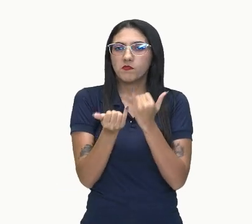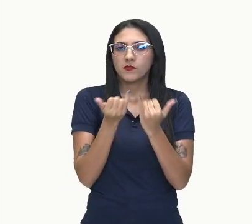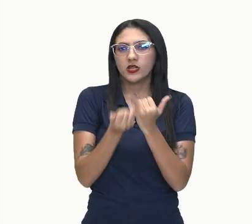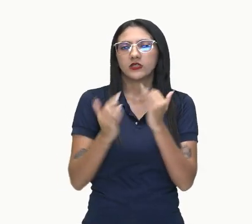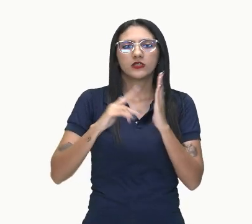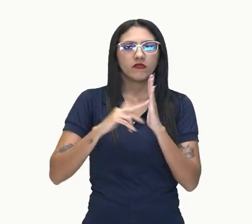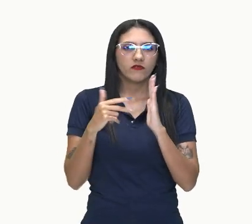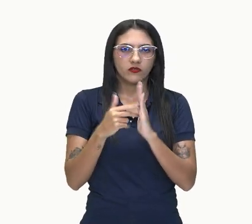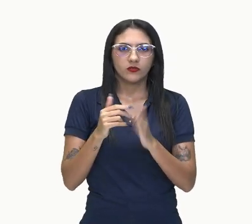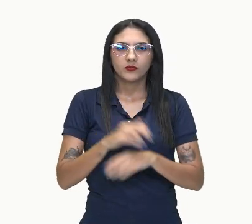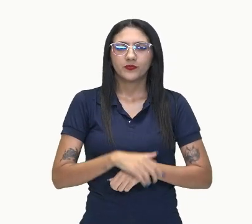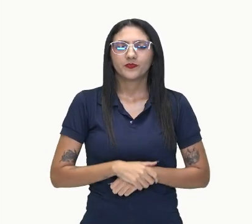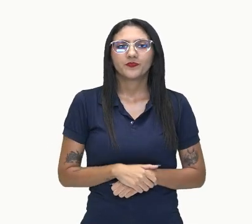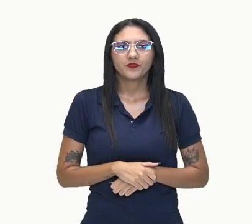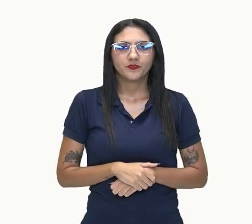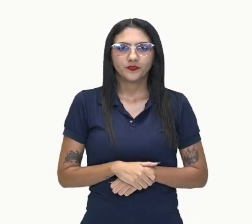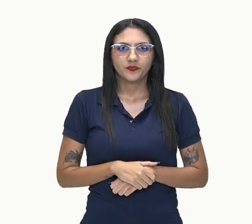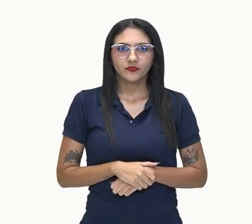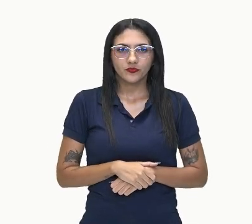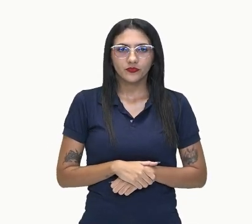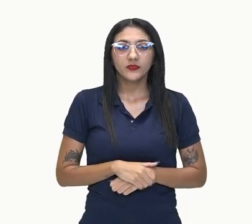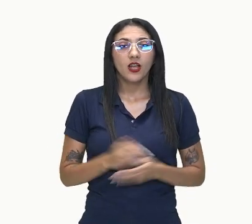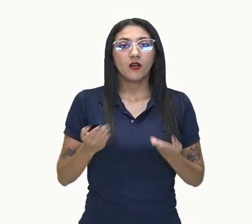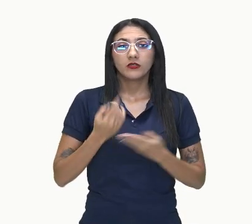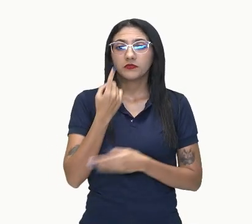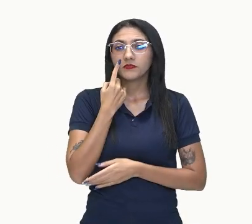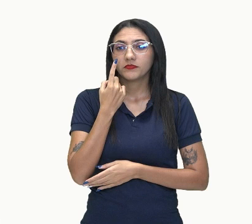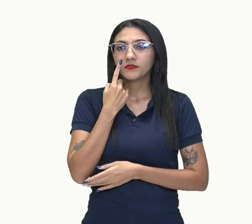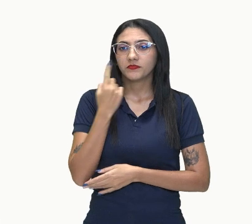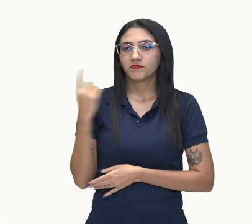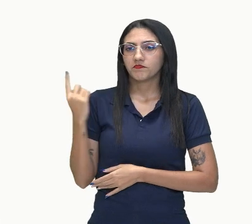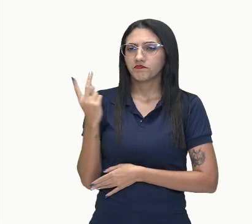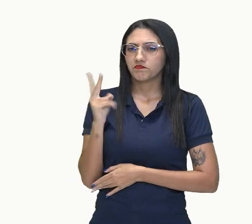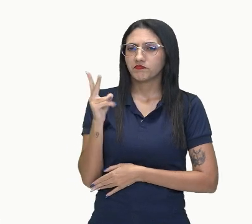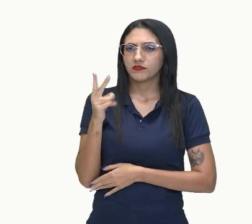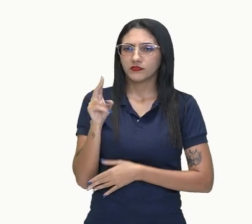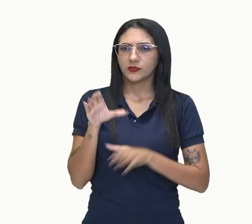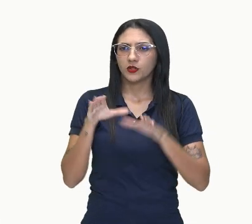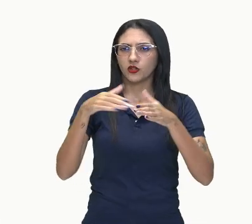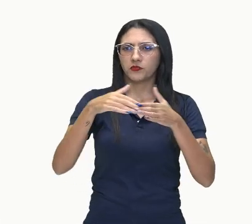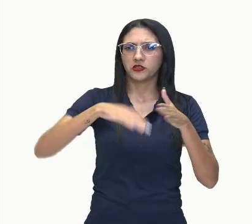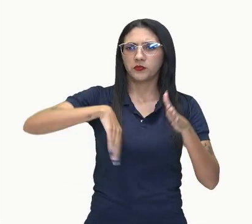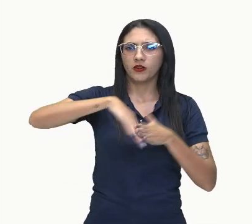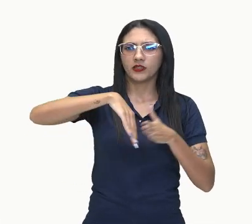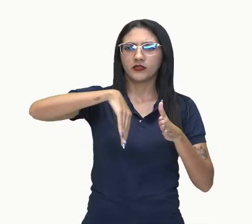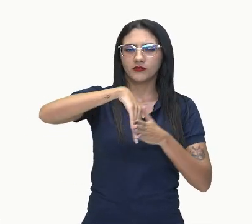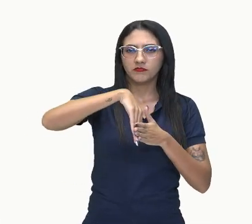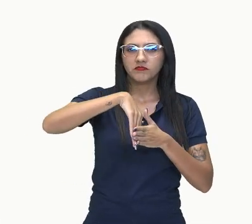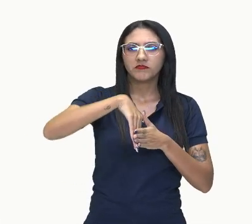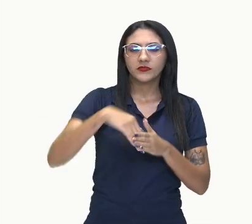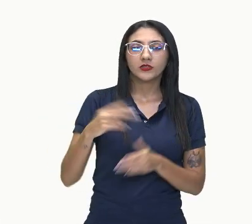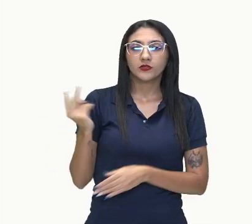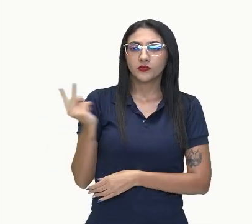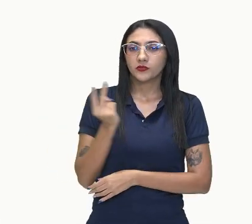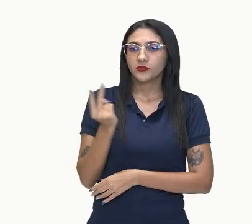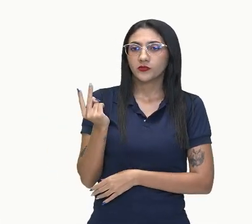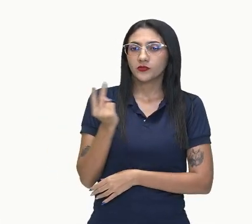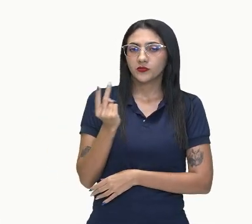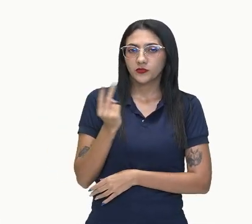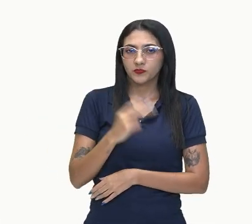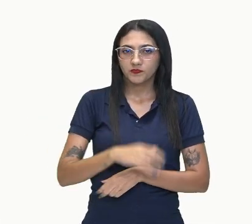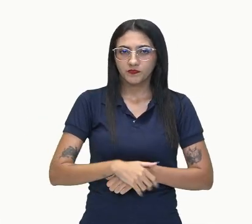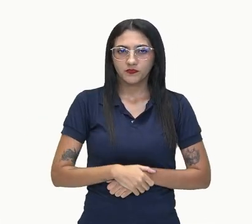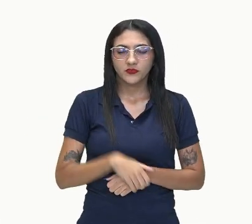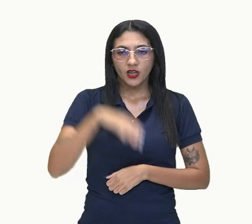vamos para alguns exemplos aqui. Trago para vocês dois times do Amazonas, Manaus FC e Amazonas FC.